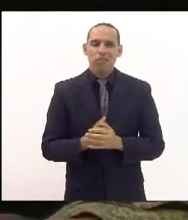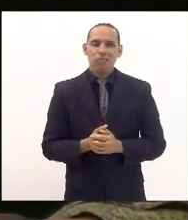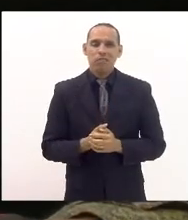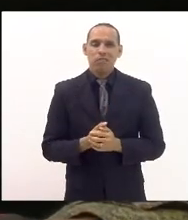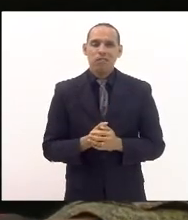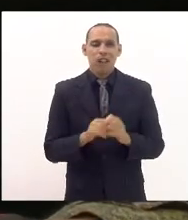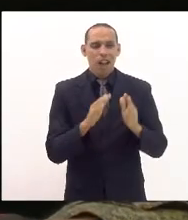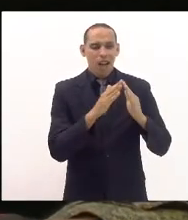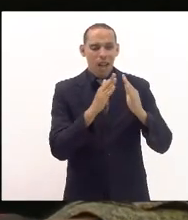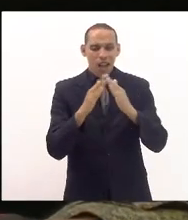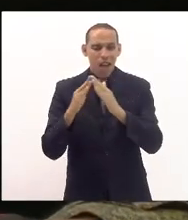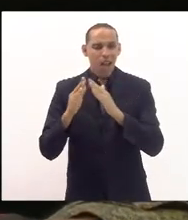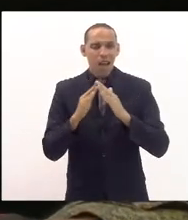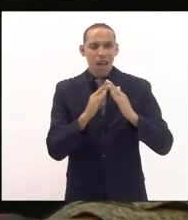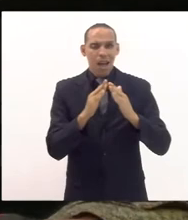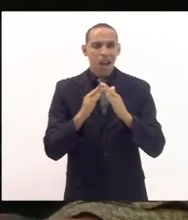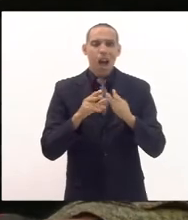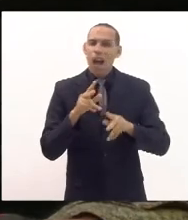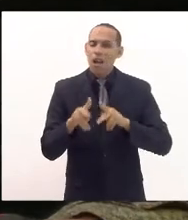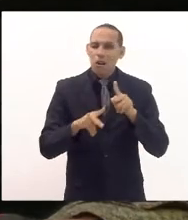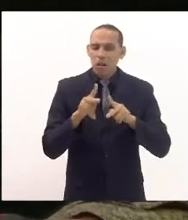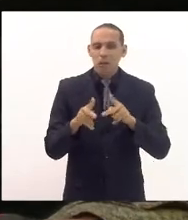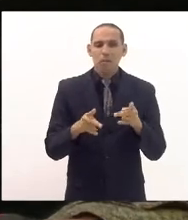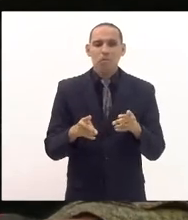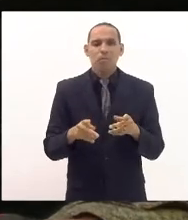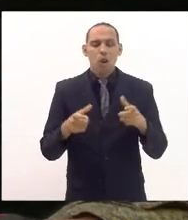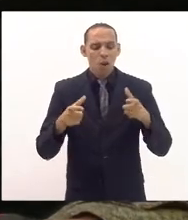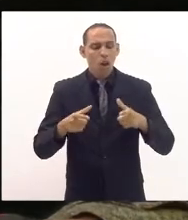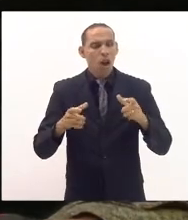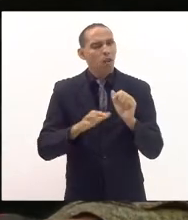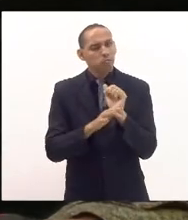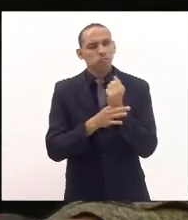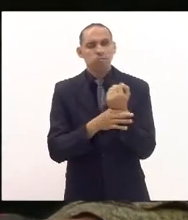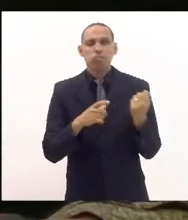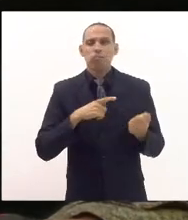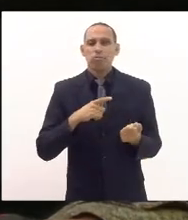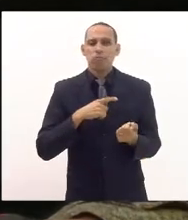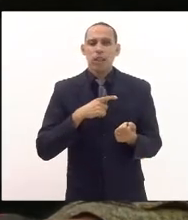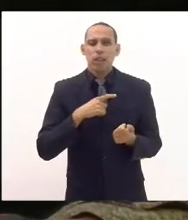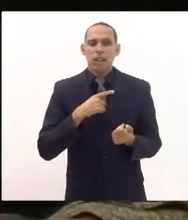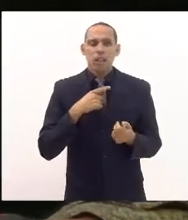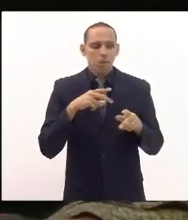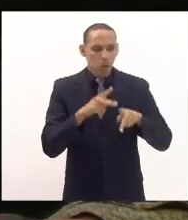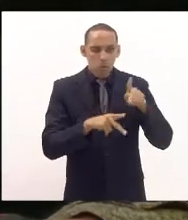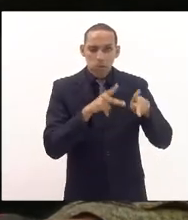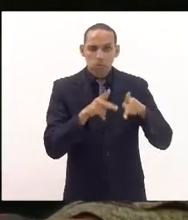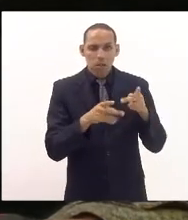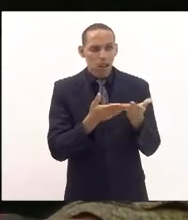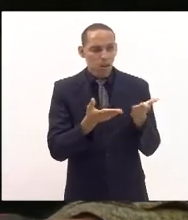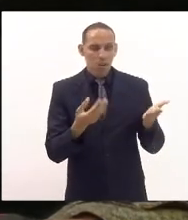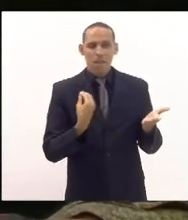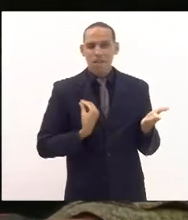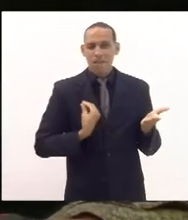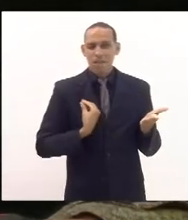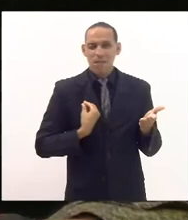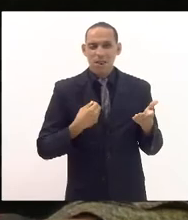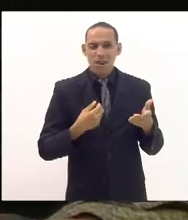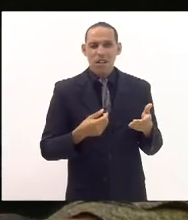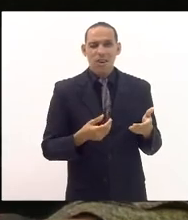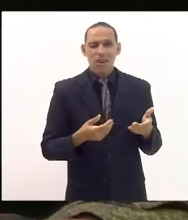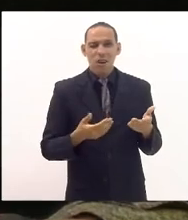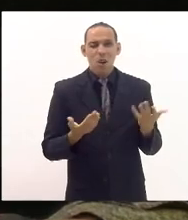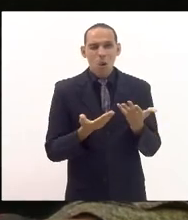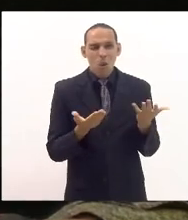habitações populares em locais Seguros remanejar As populações que vivem em condições